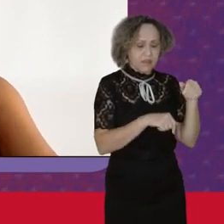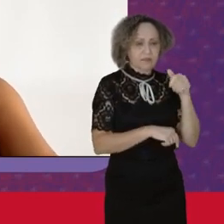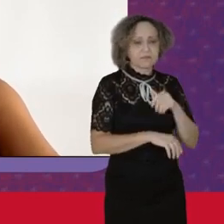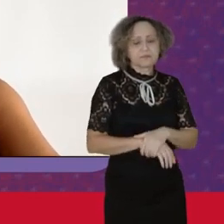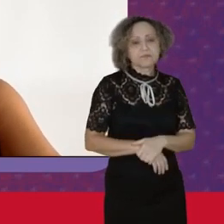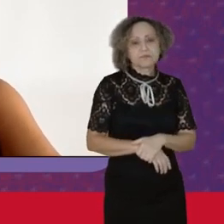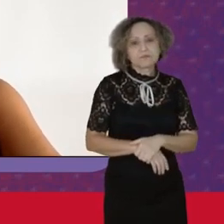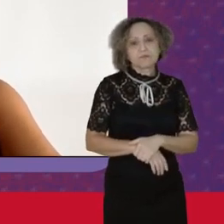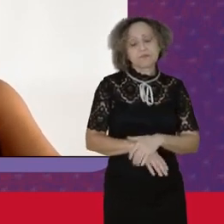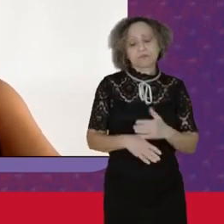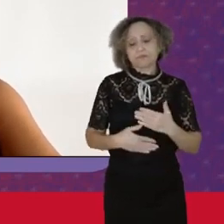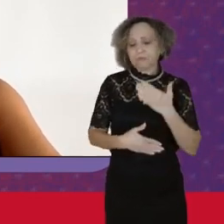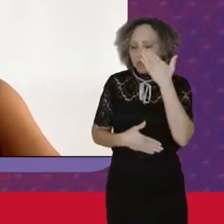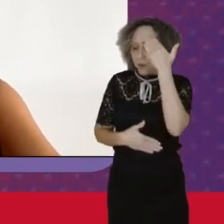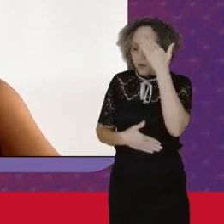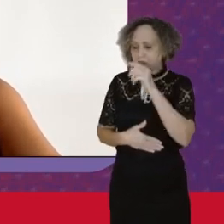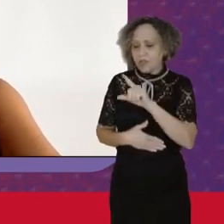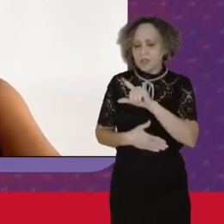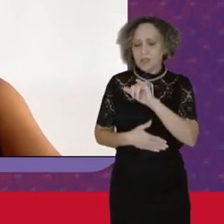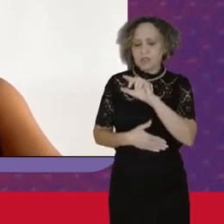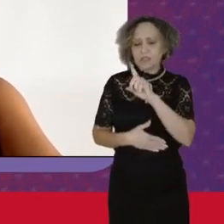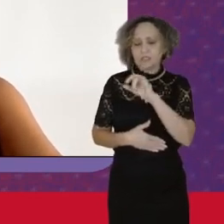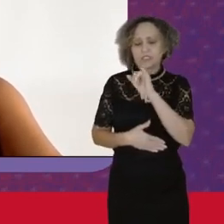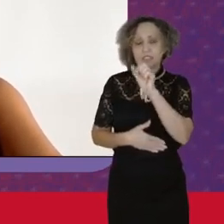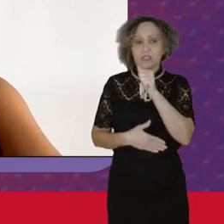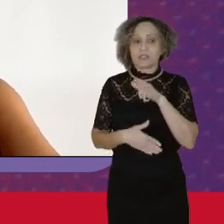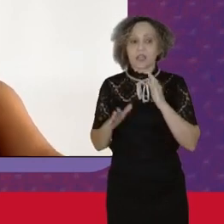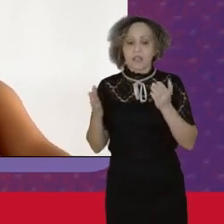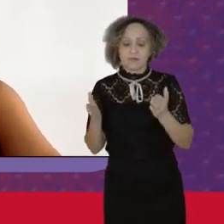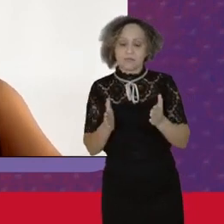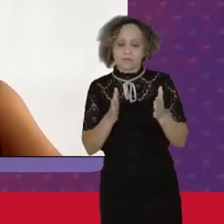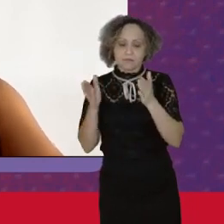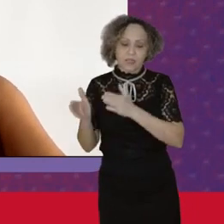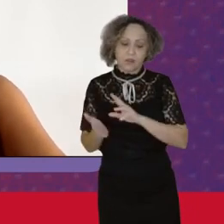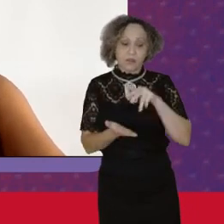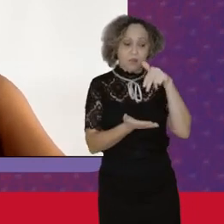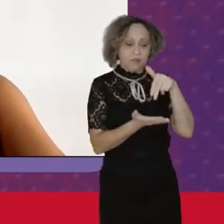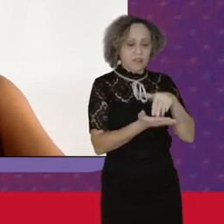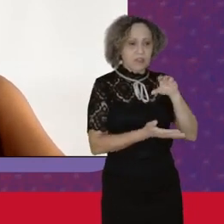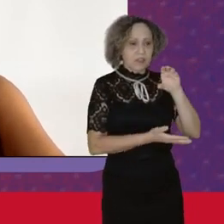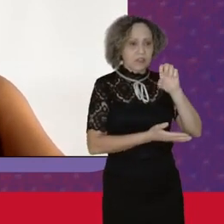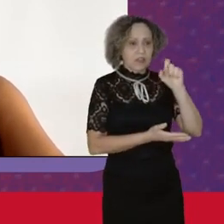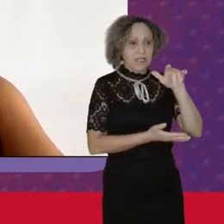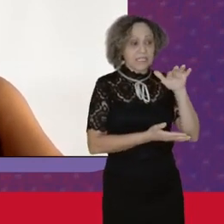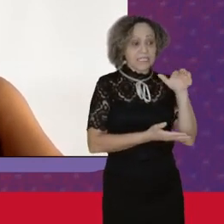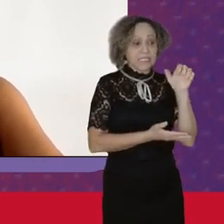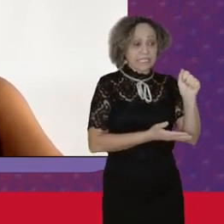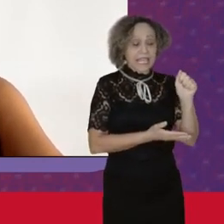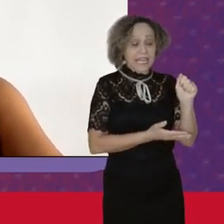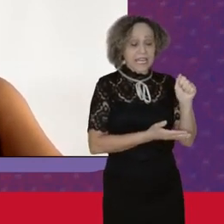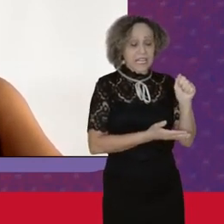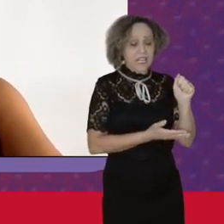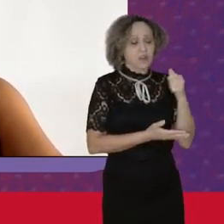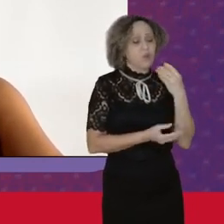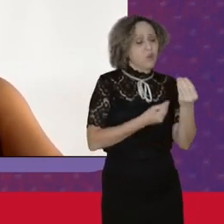Muito obrigada, Eridiane. Agora vamos ouvir a Célia sobre a reforma agrária